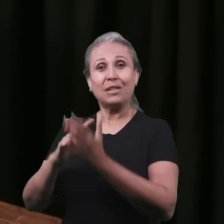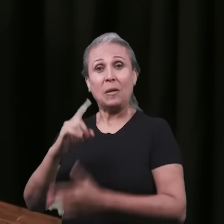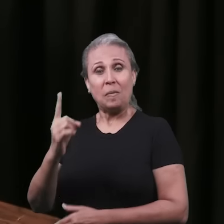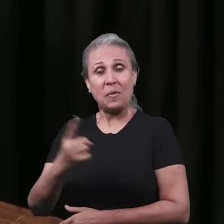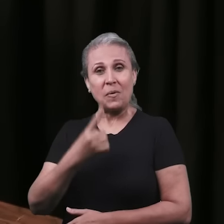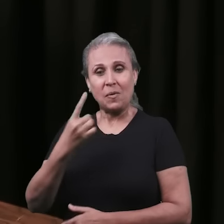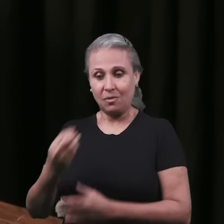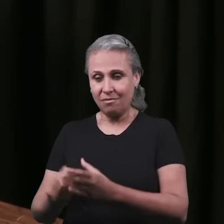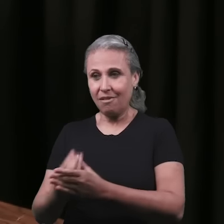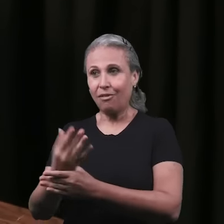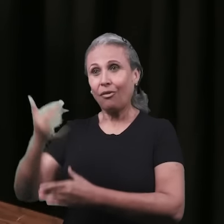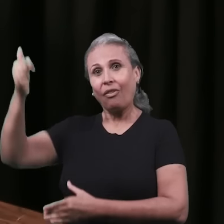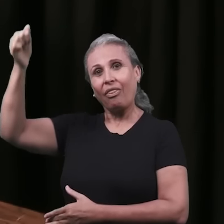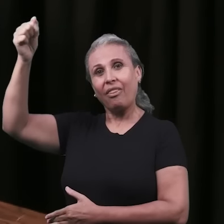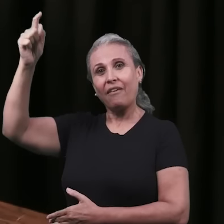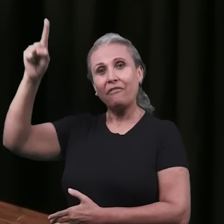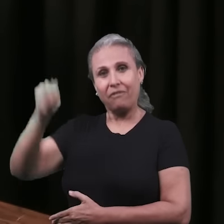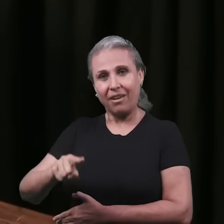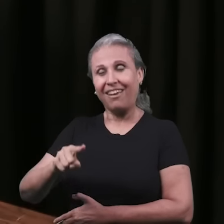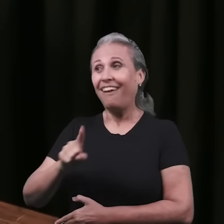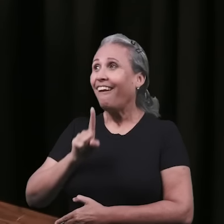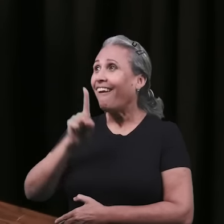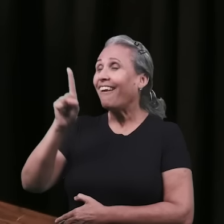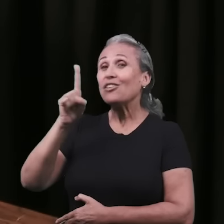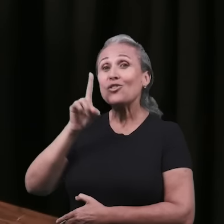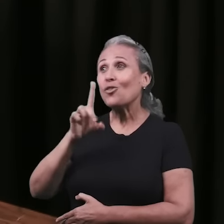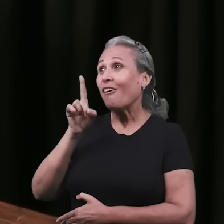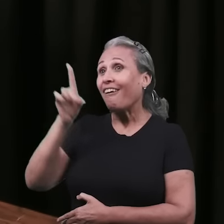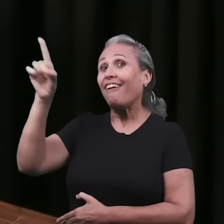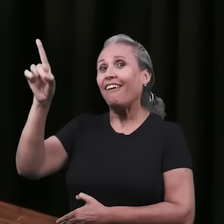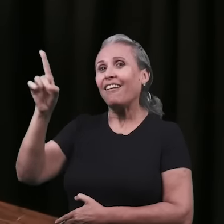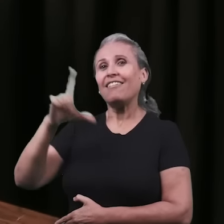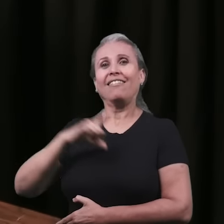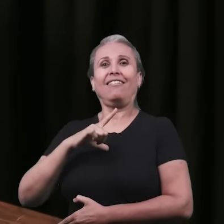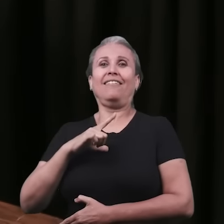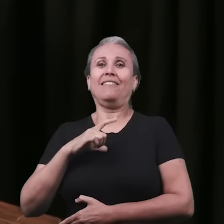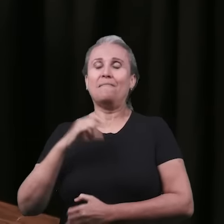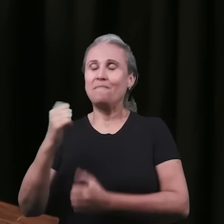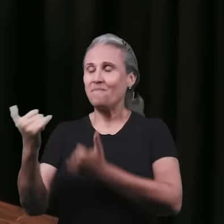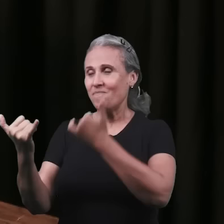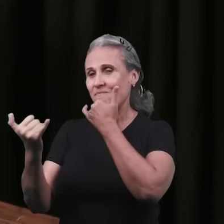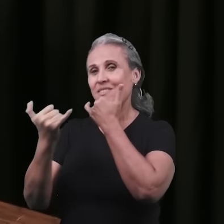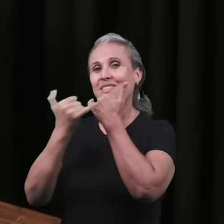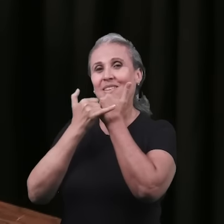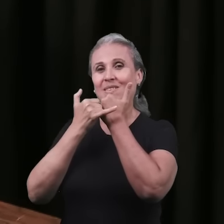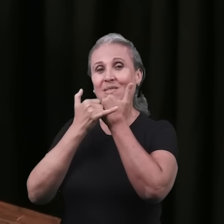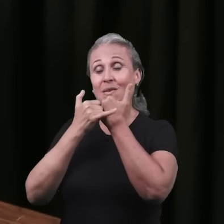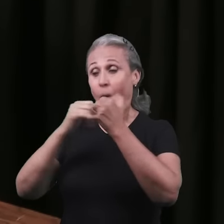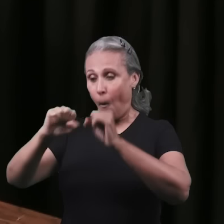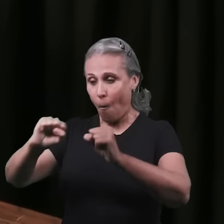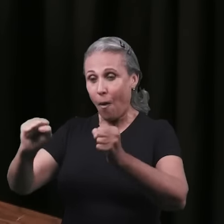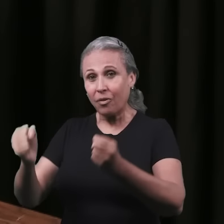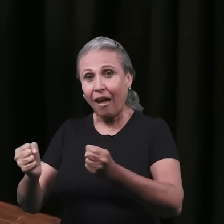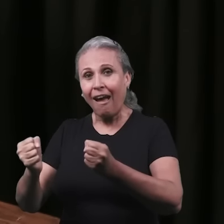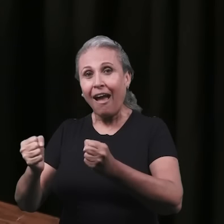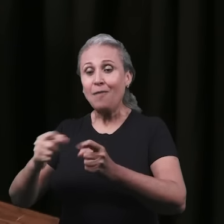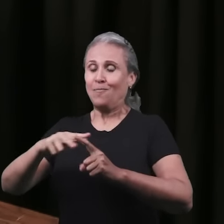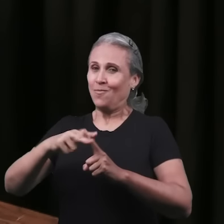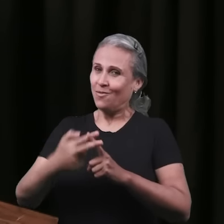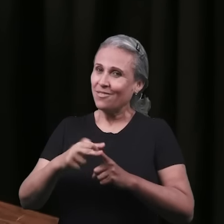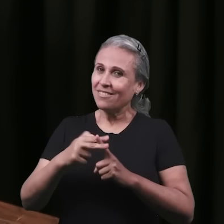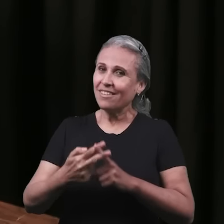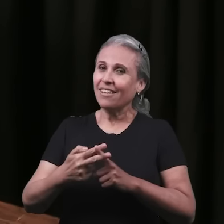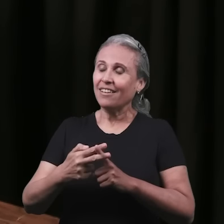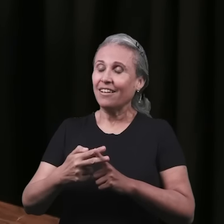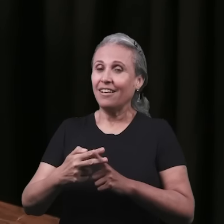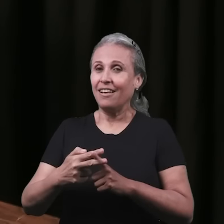consumador da nossa fé, porque nele há perdão, porque nele há restauração de altar, porque nele há restauração de vidas, né?